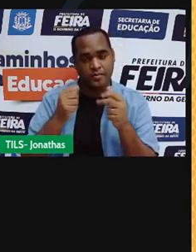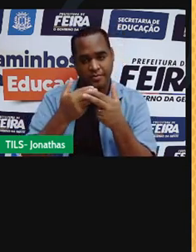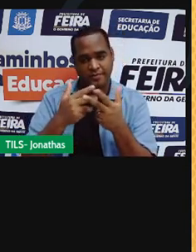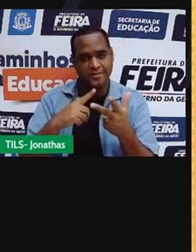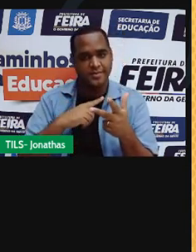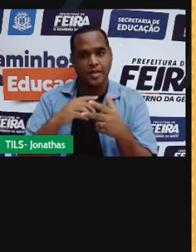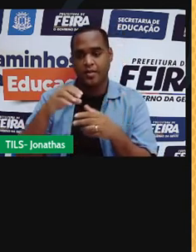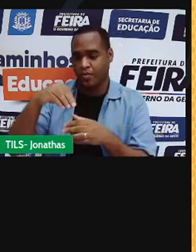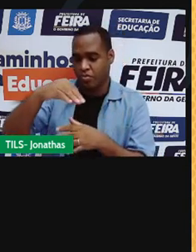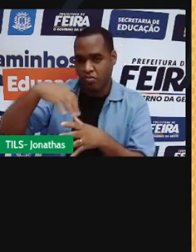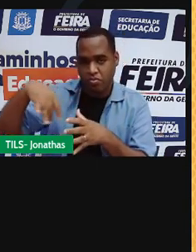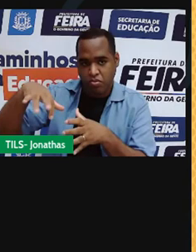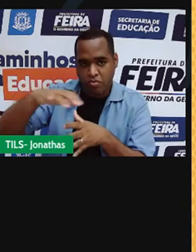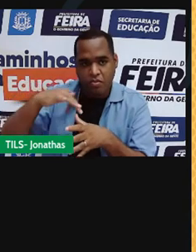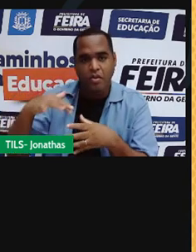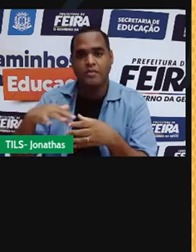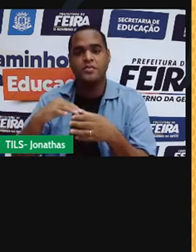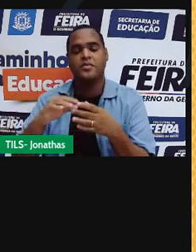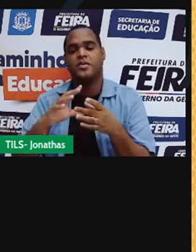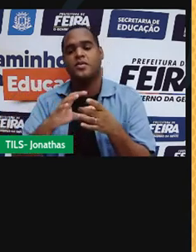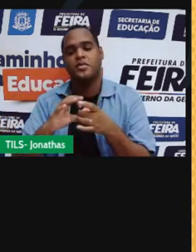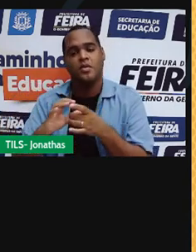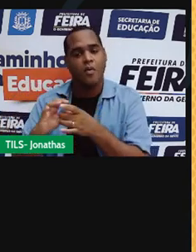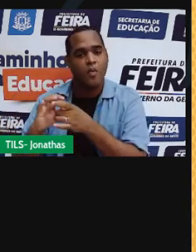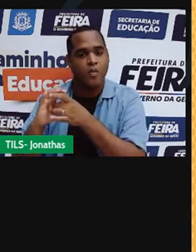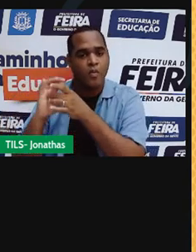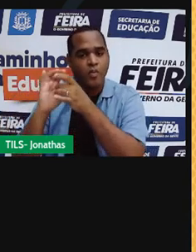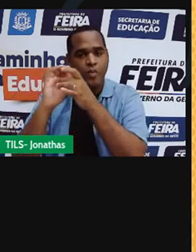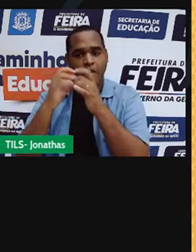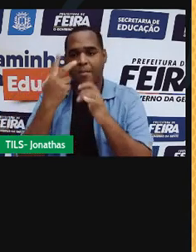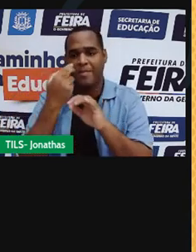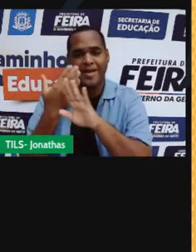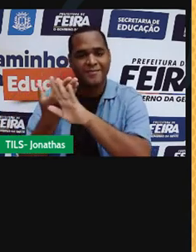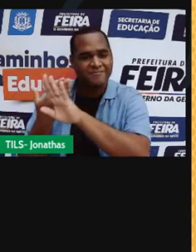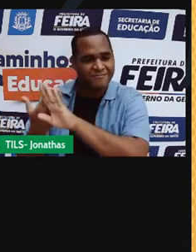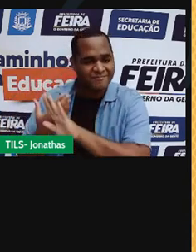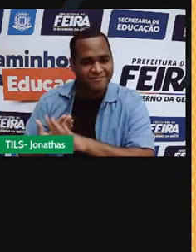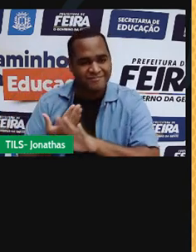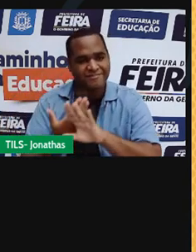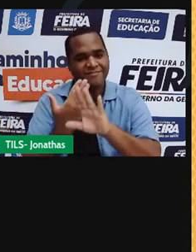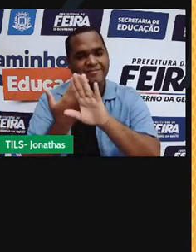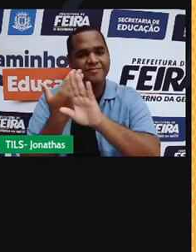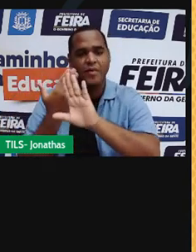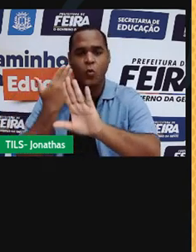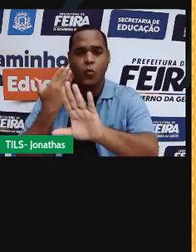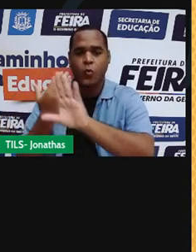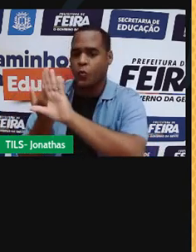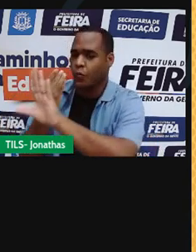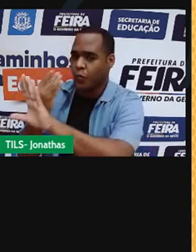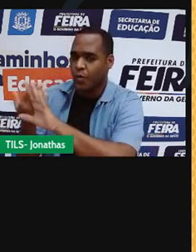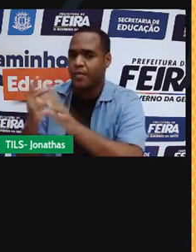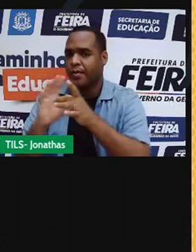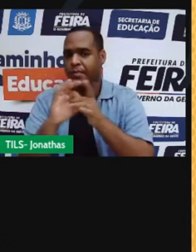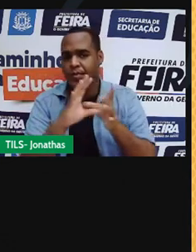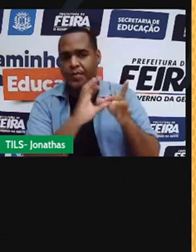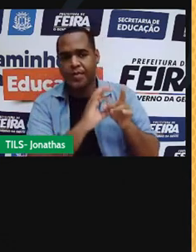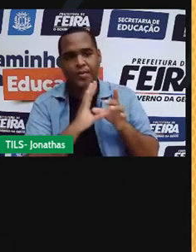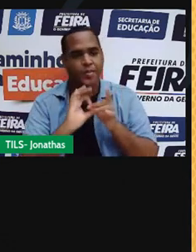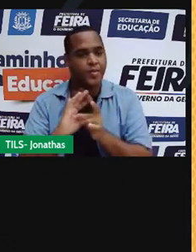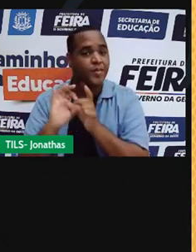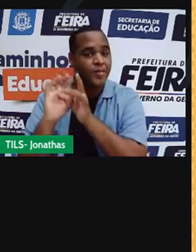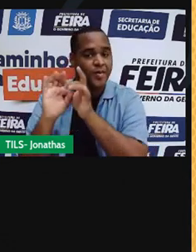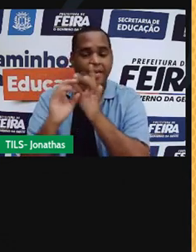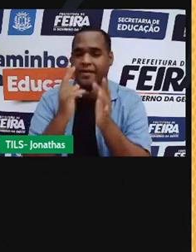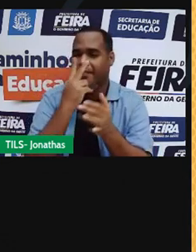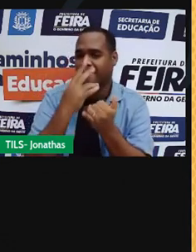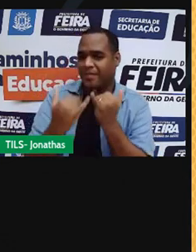está. Viu? As partículas estão muito separadas e podem se mover livremente. Olha só, elas parecem